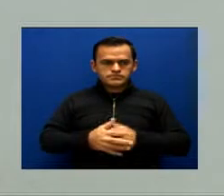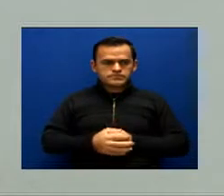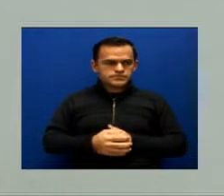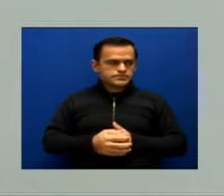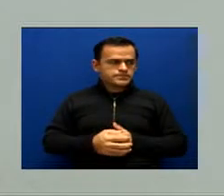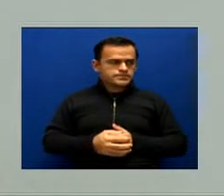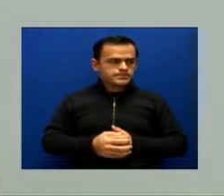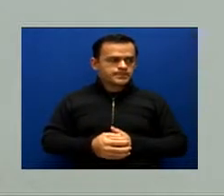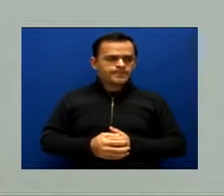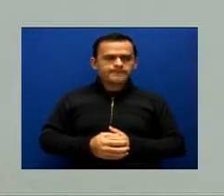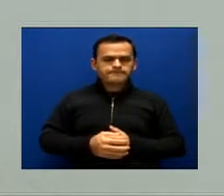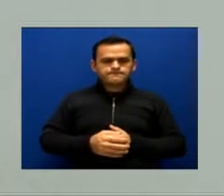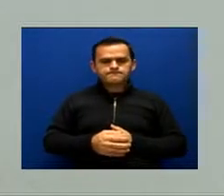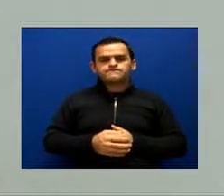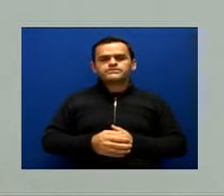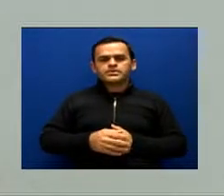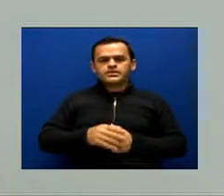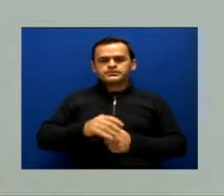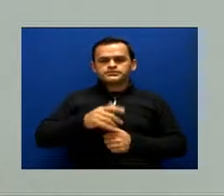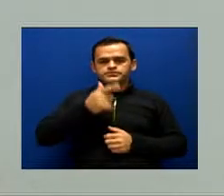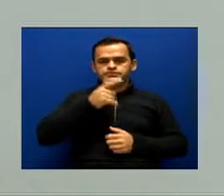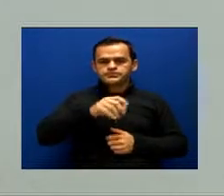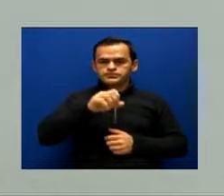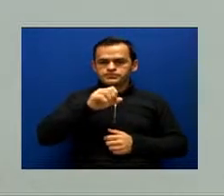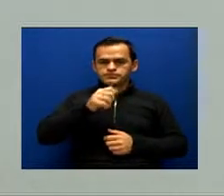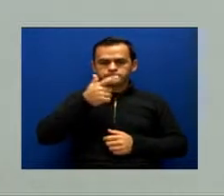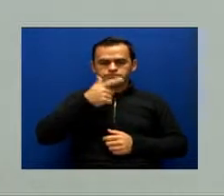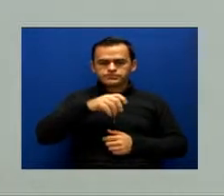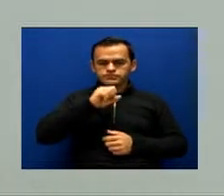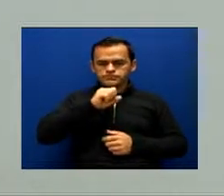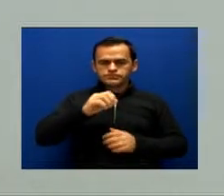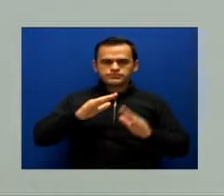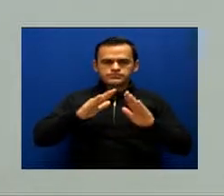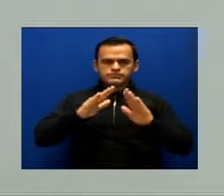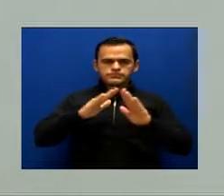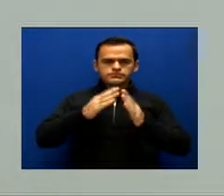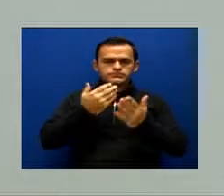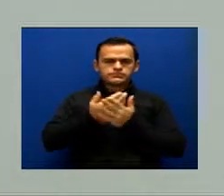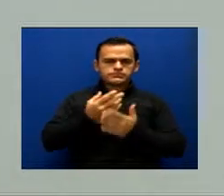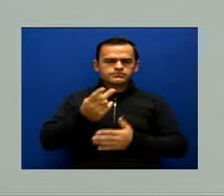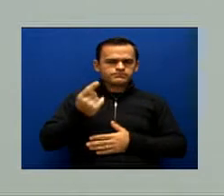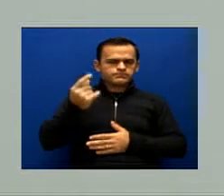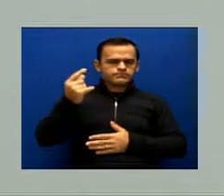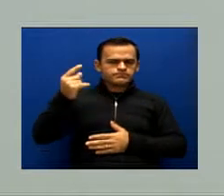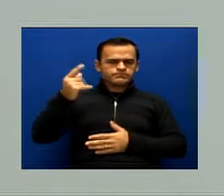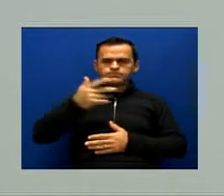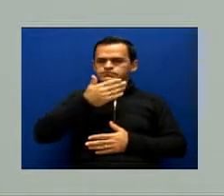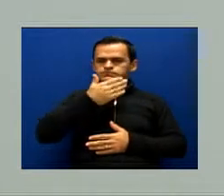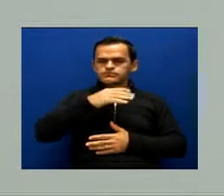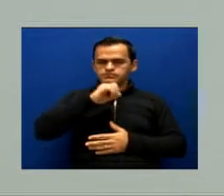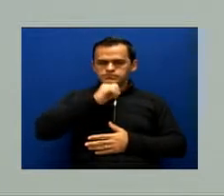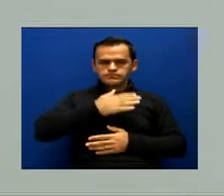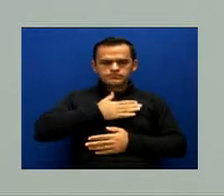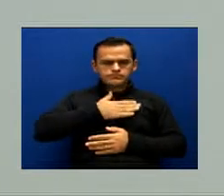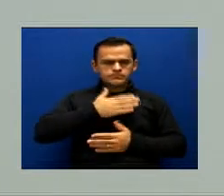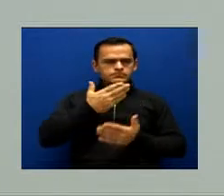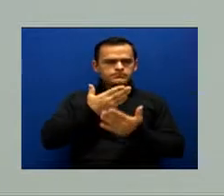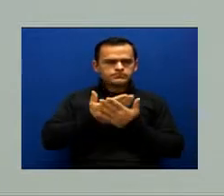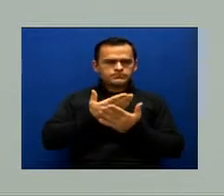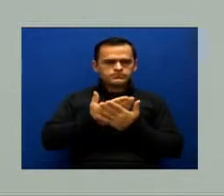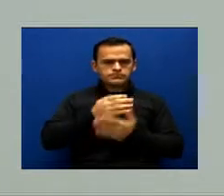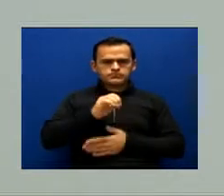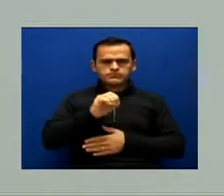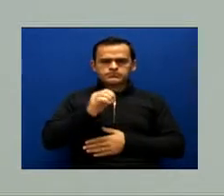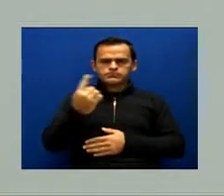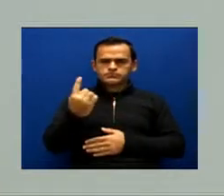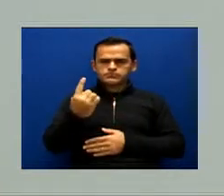plenário. Luiz, eu estive na 602, a escola mais antiga de Sorocaba, onde meu pai estudou. A 01 era